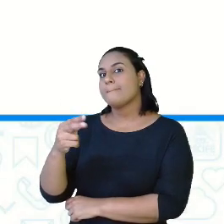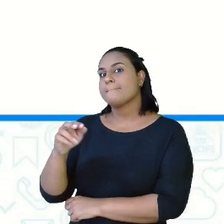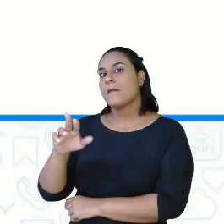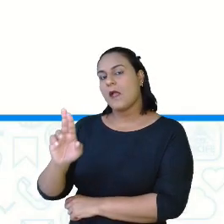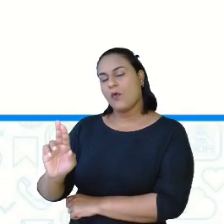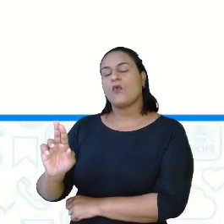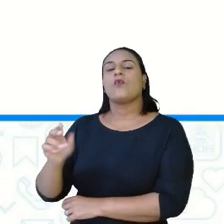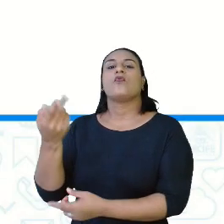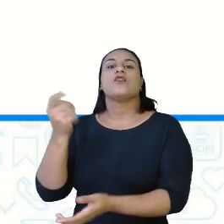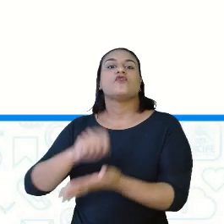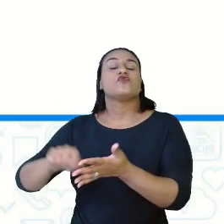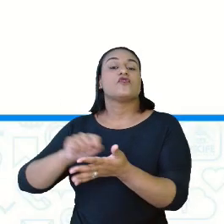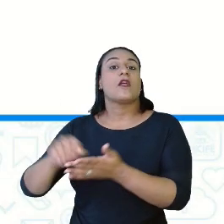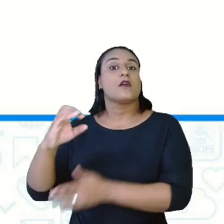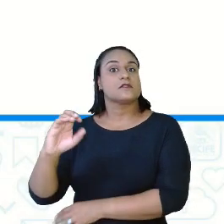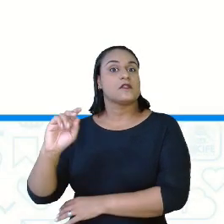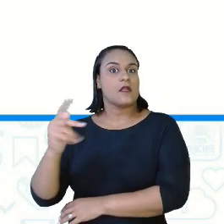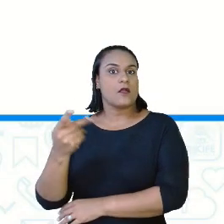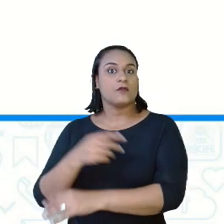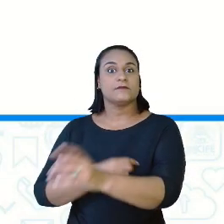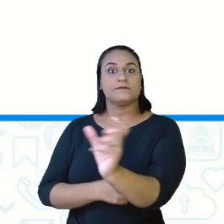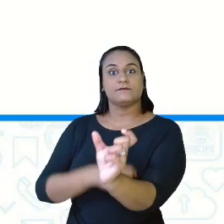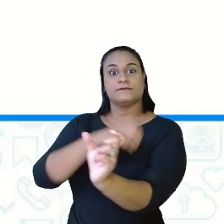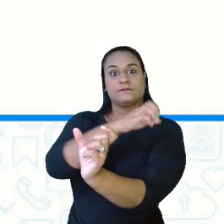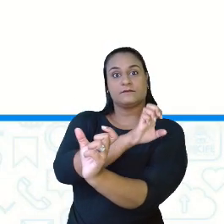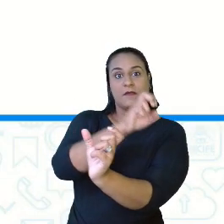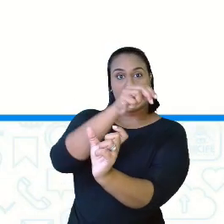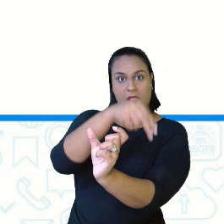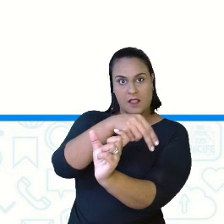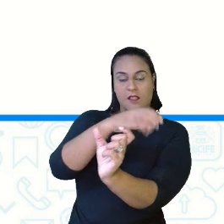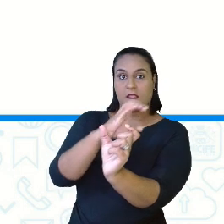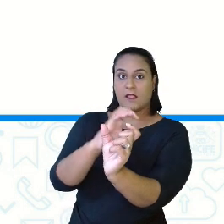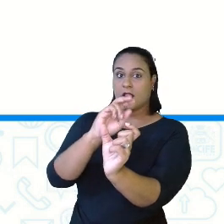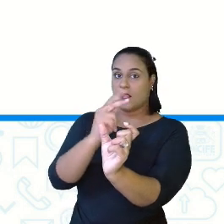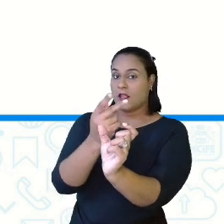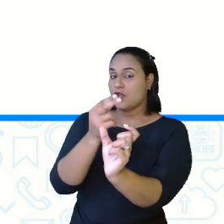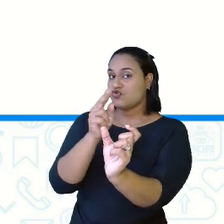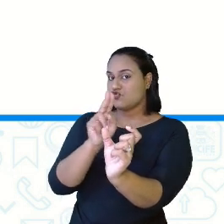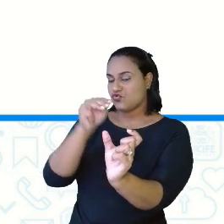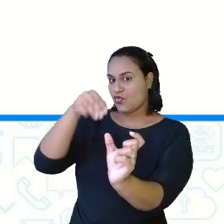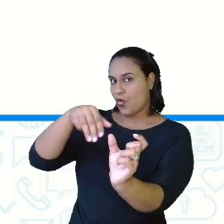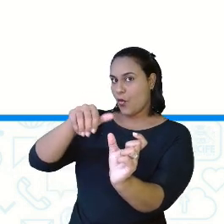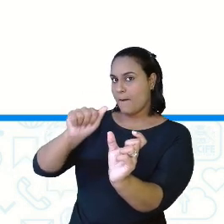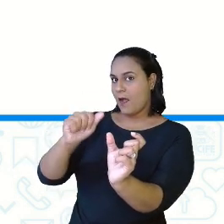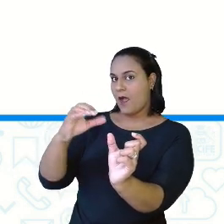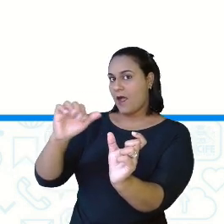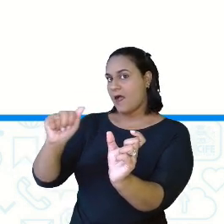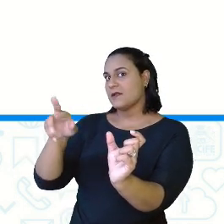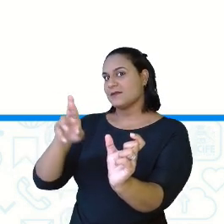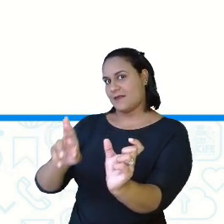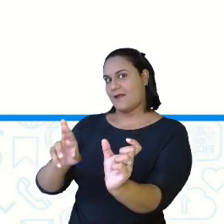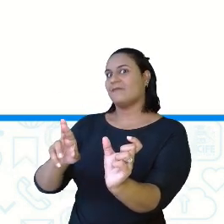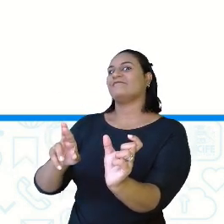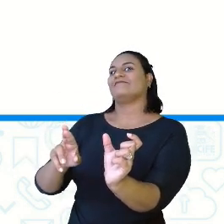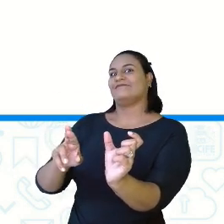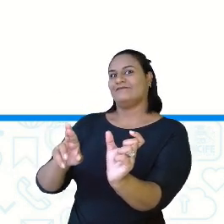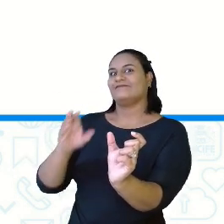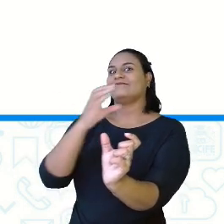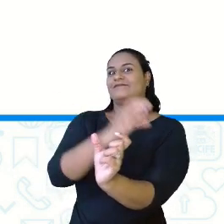CH. E por último, enchumaçar vem de chumaço. Chumaço é com